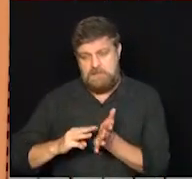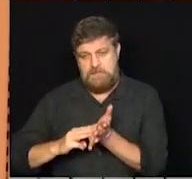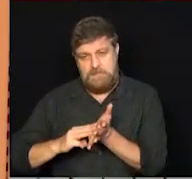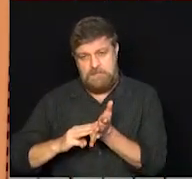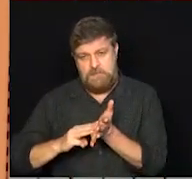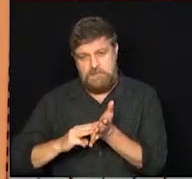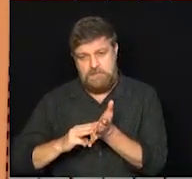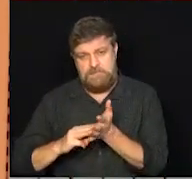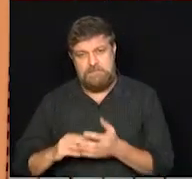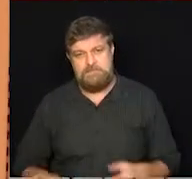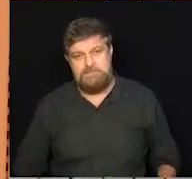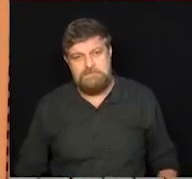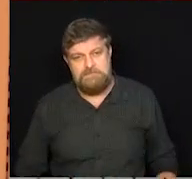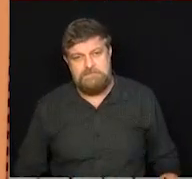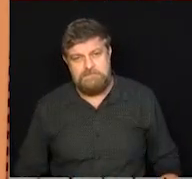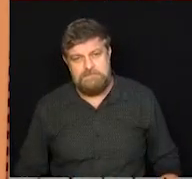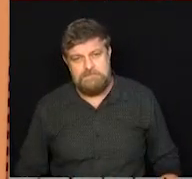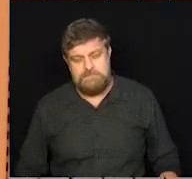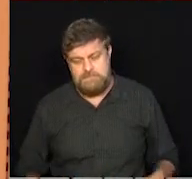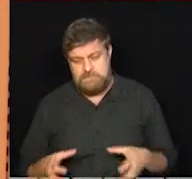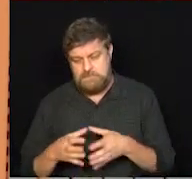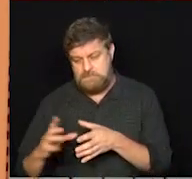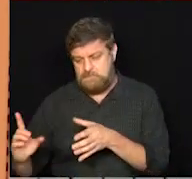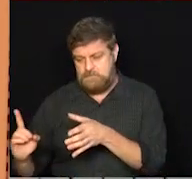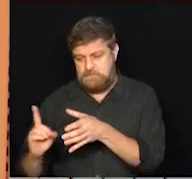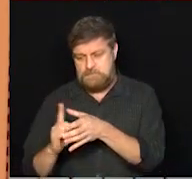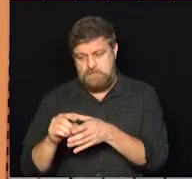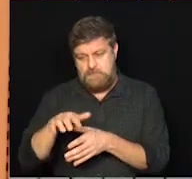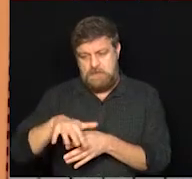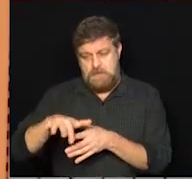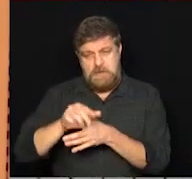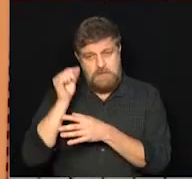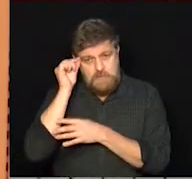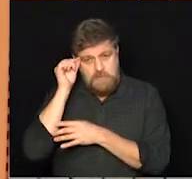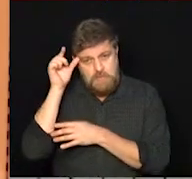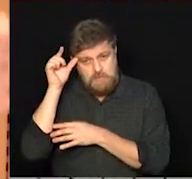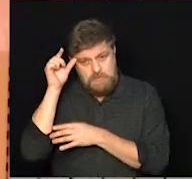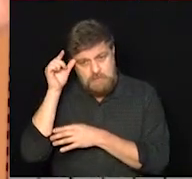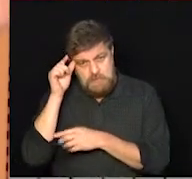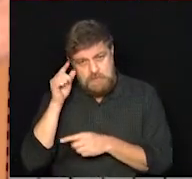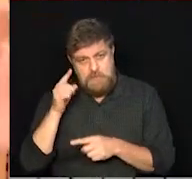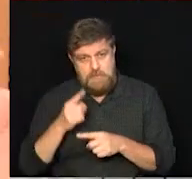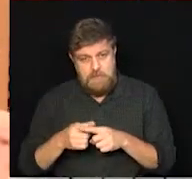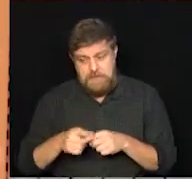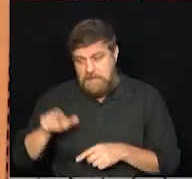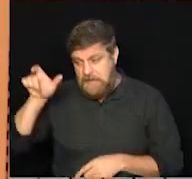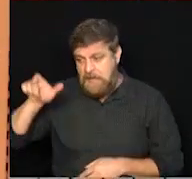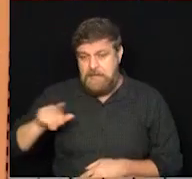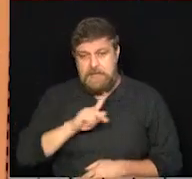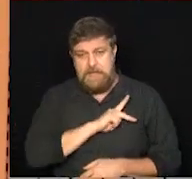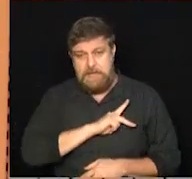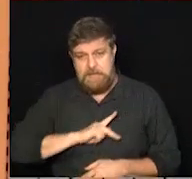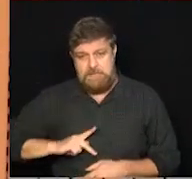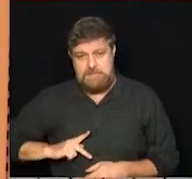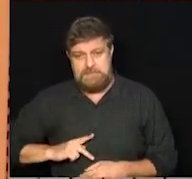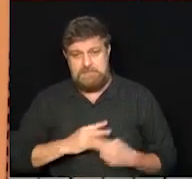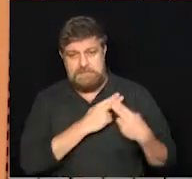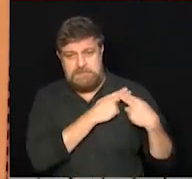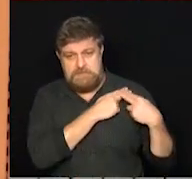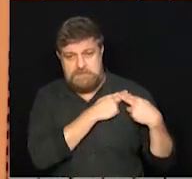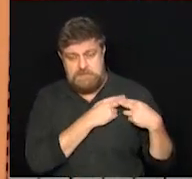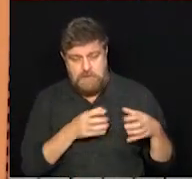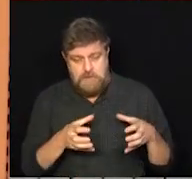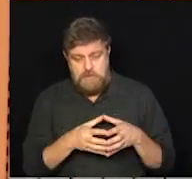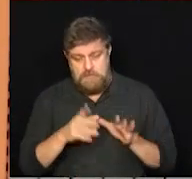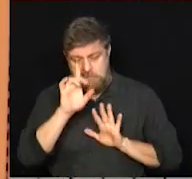é o melhor membro da comissão de Cultura seja pelo fato dela ser a Presidenta da Comissão